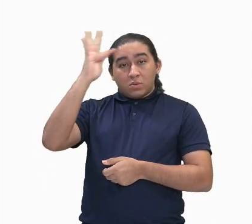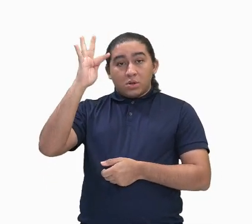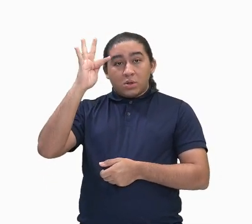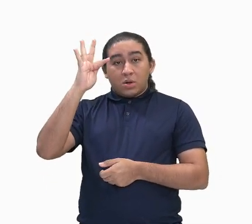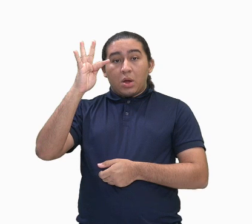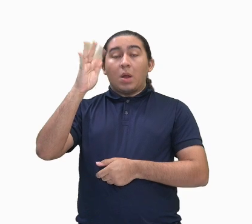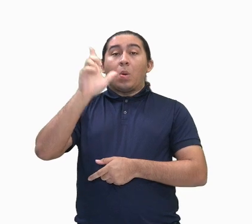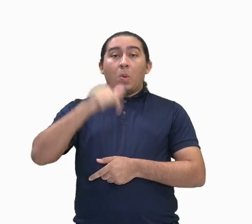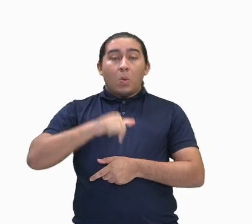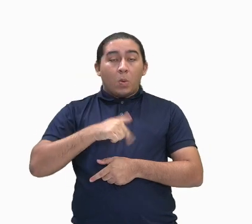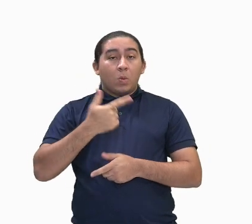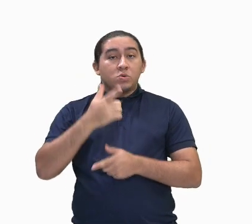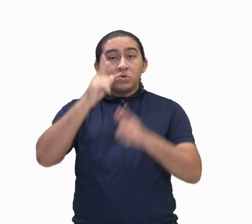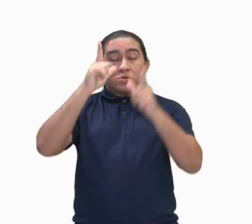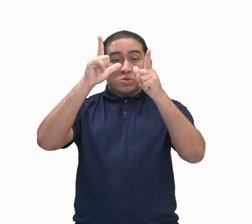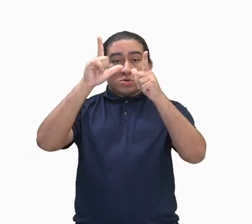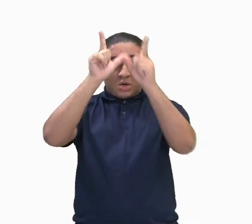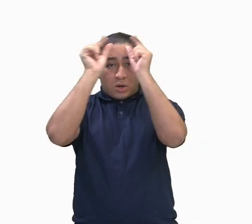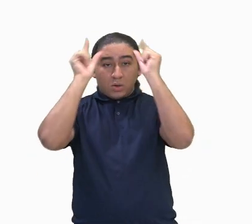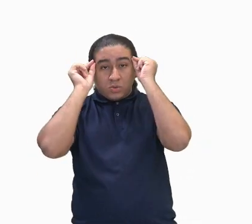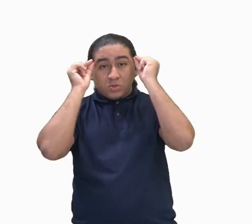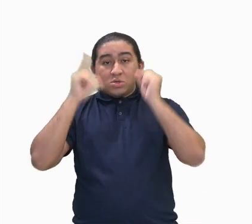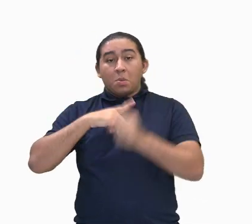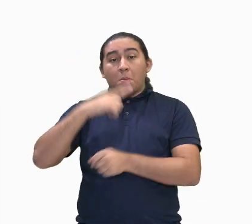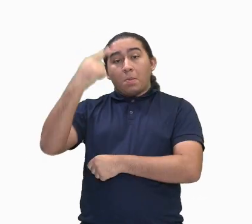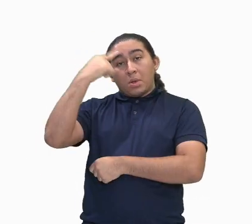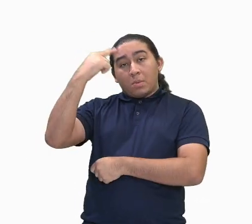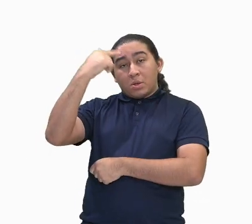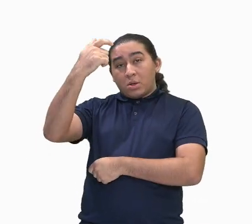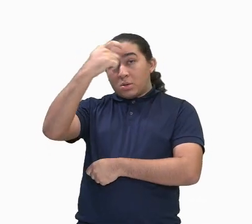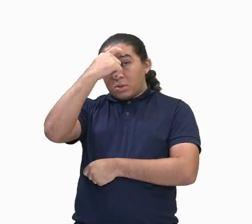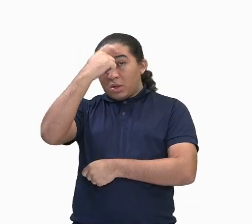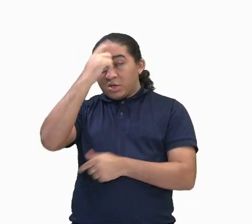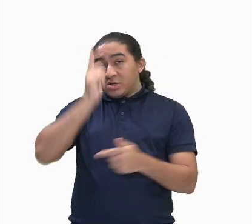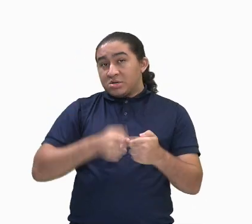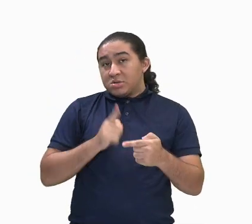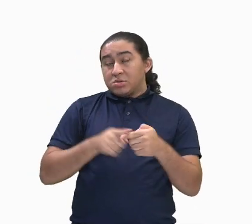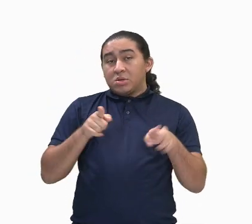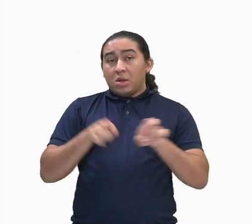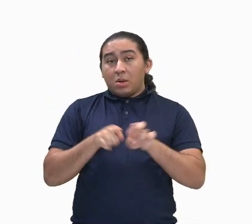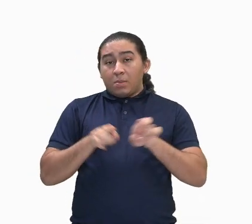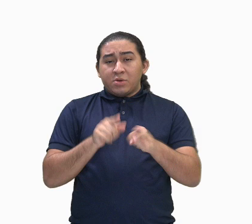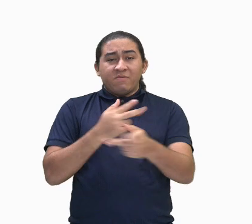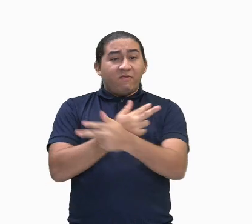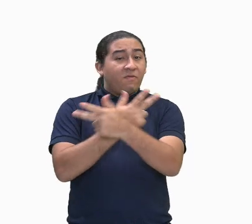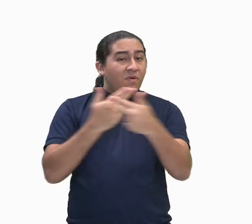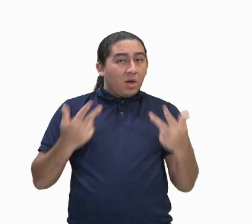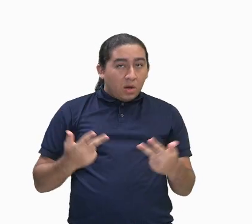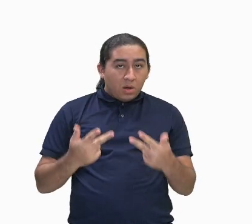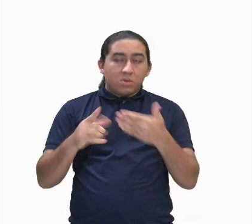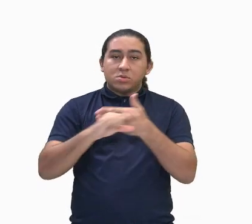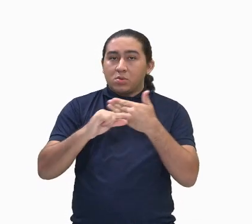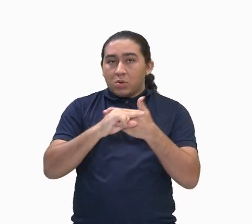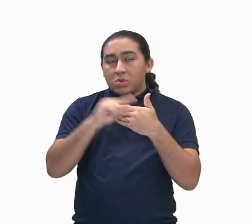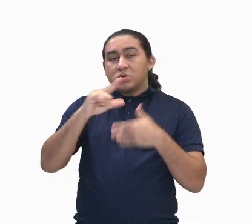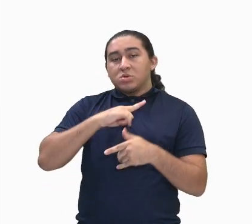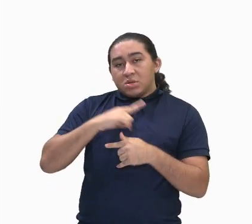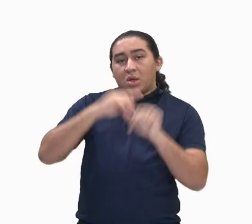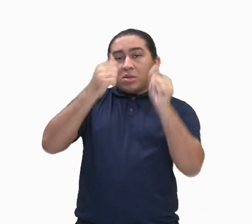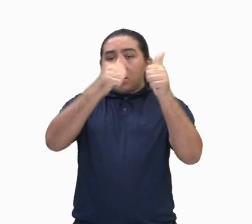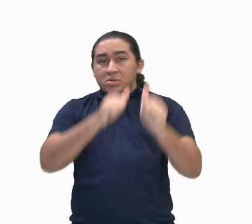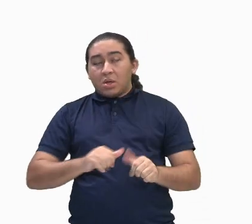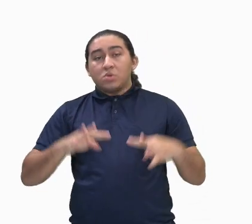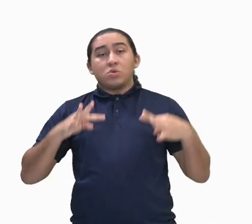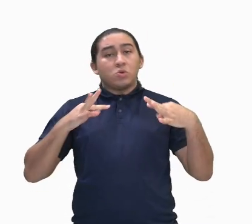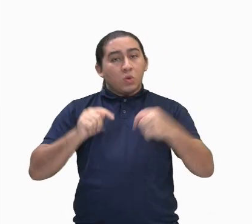pensamento racional e crítico. Figuras como Sócrates, Platão e Aristóteles exploraram questões éticas,